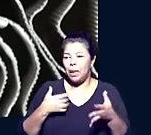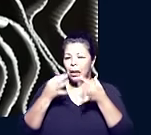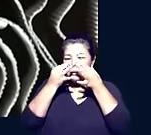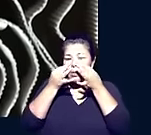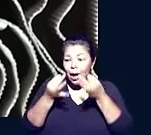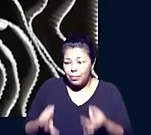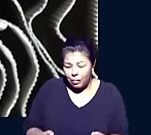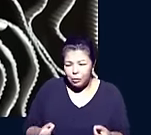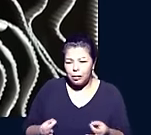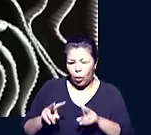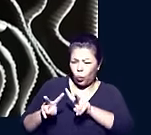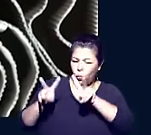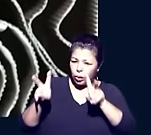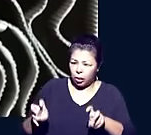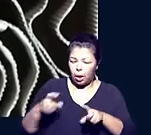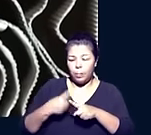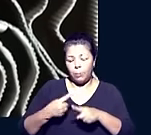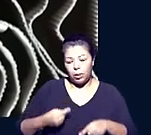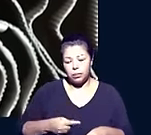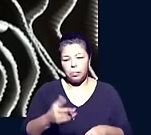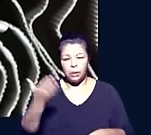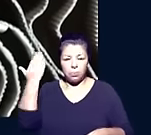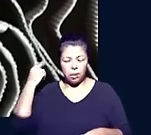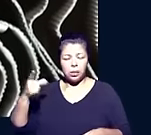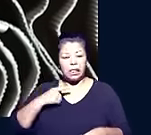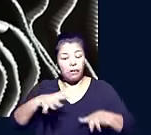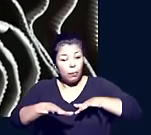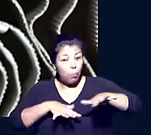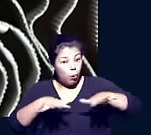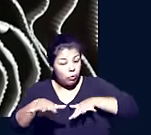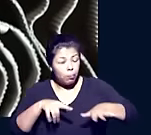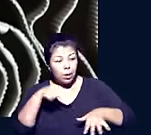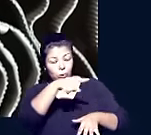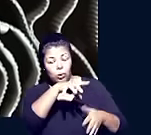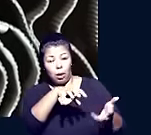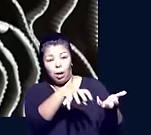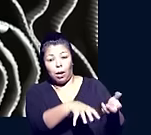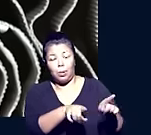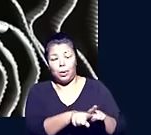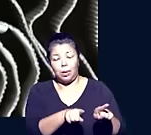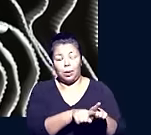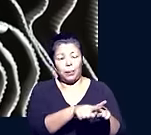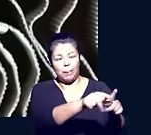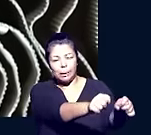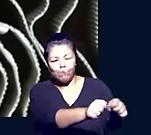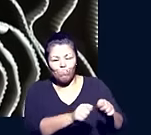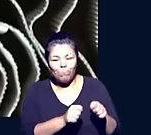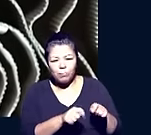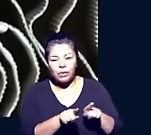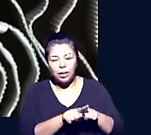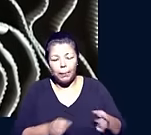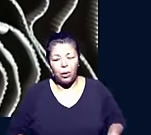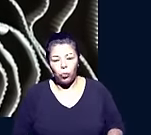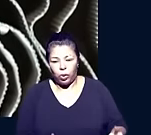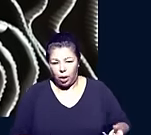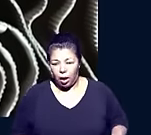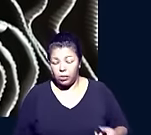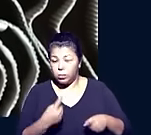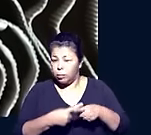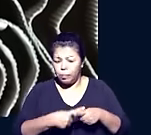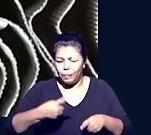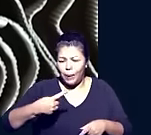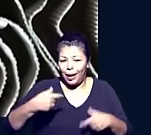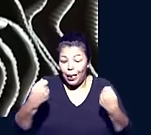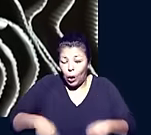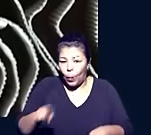assunto semana passada teve uma movimentação grande na câmara de contenção de despesas e a gente não precisa ir para cima